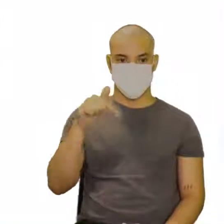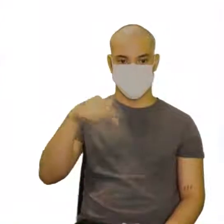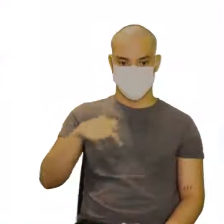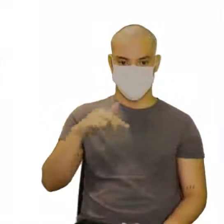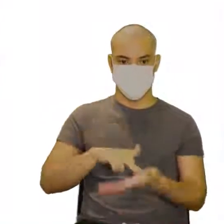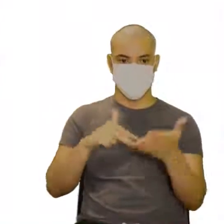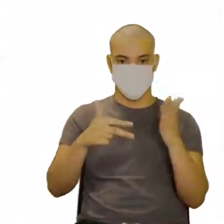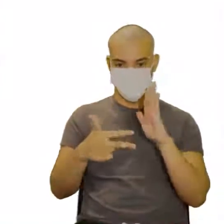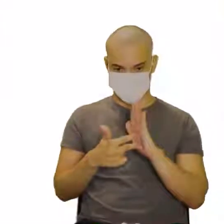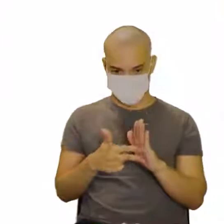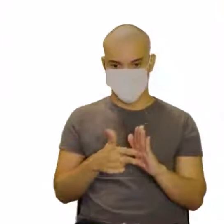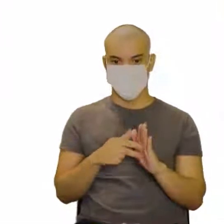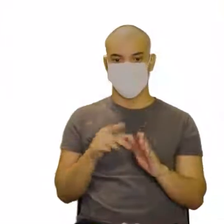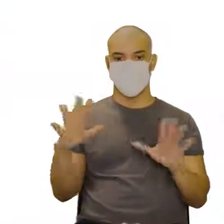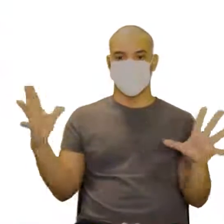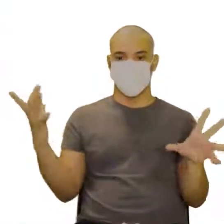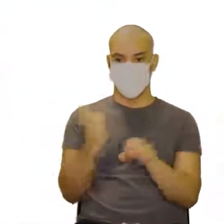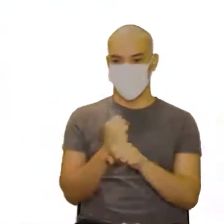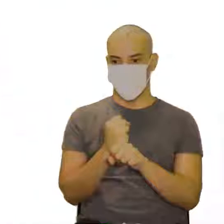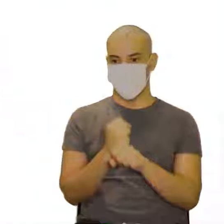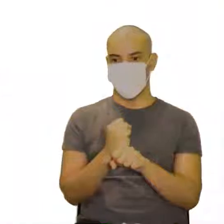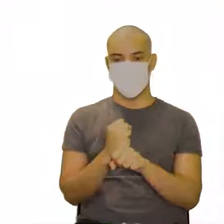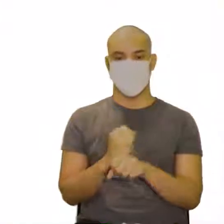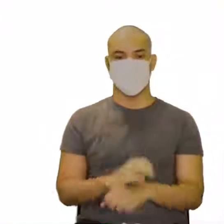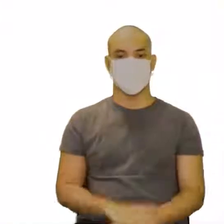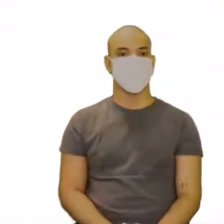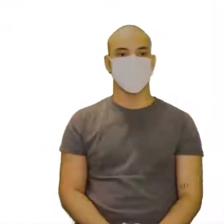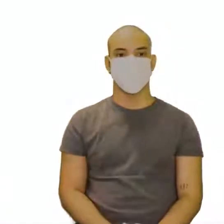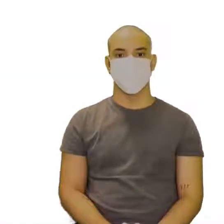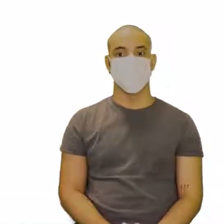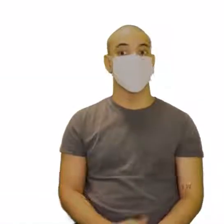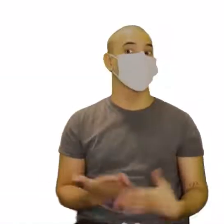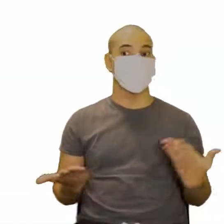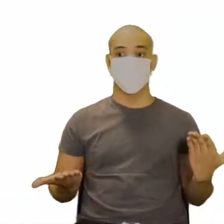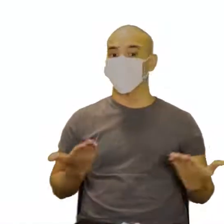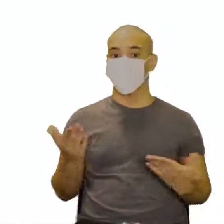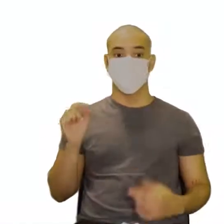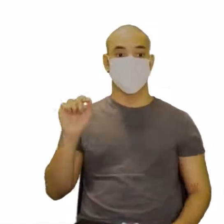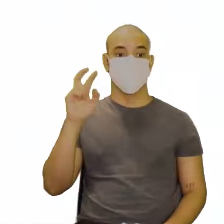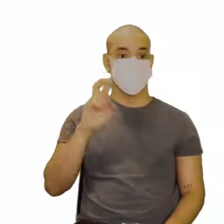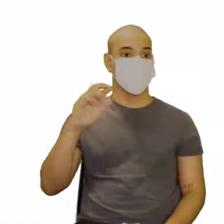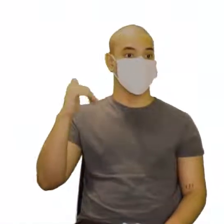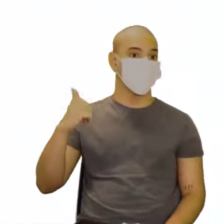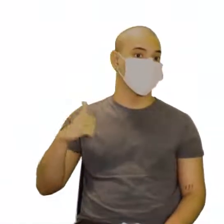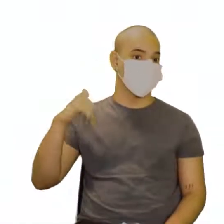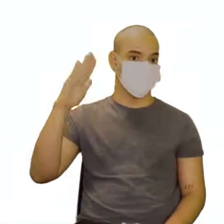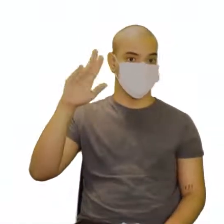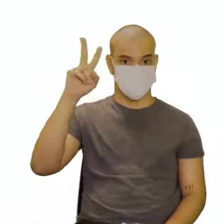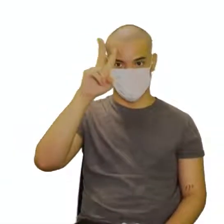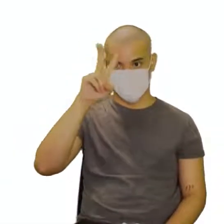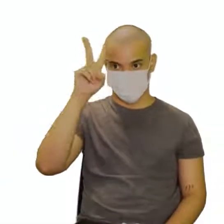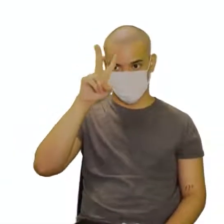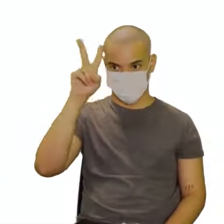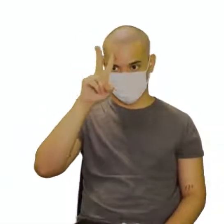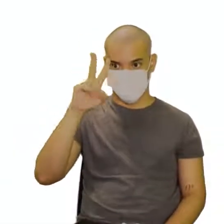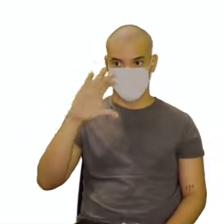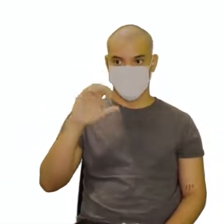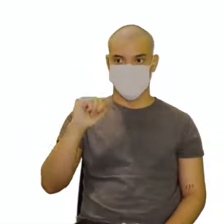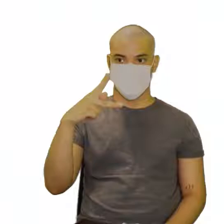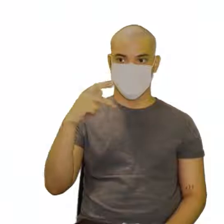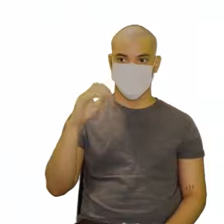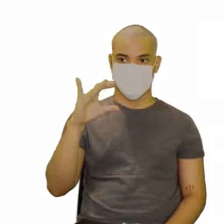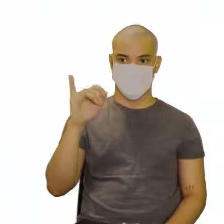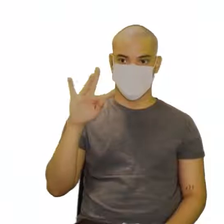a soma das cargas aqui, ok? Pessoal, o que nós podemos observar mais aqui? Lembrando que a capacitância